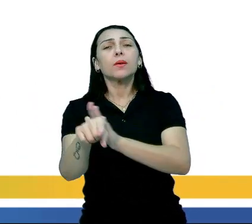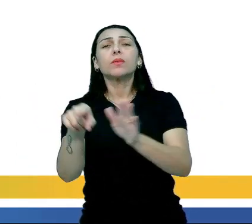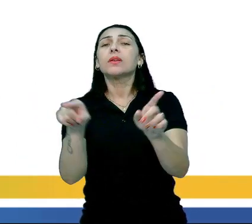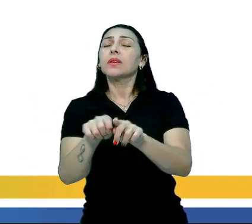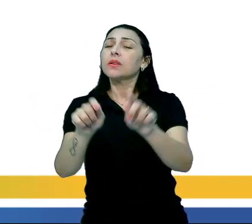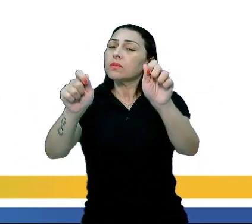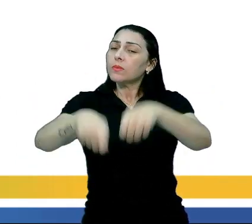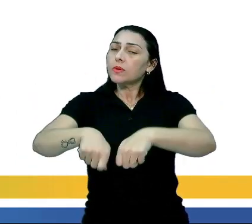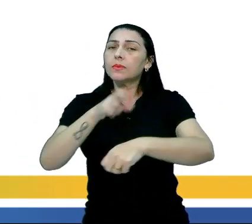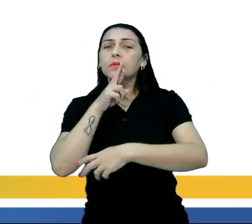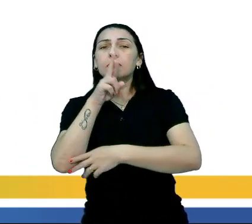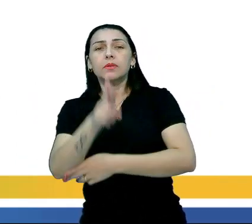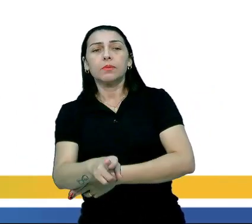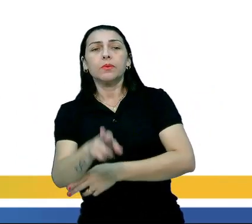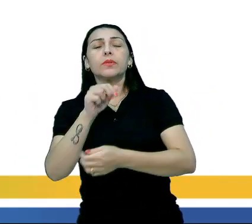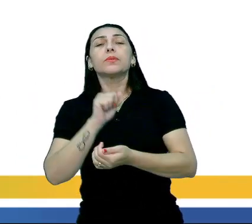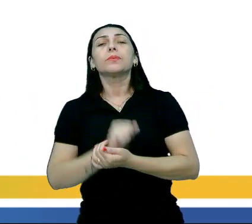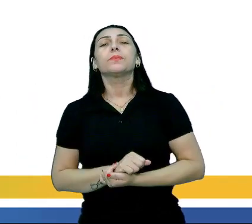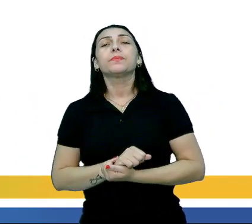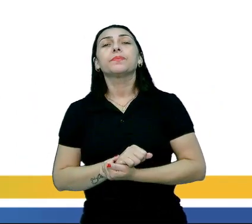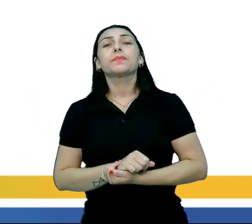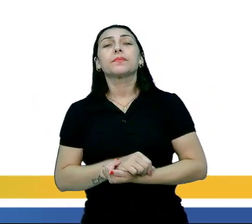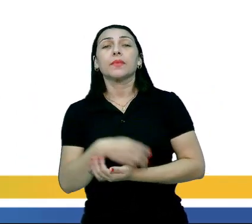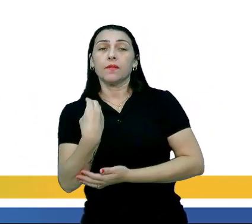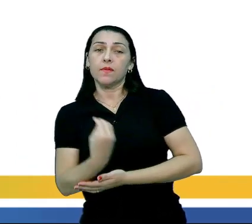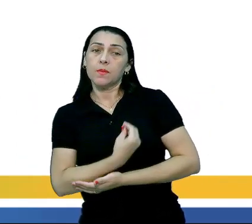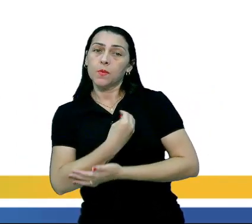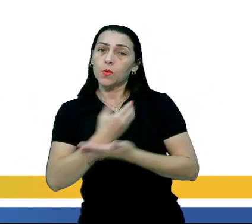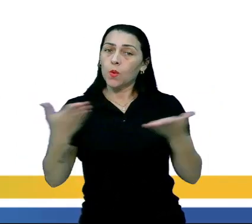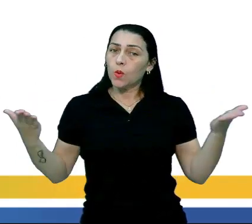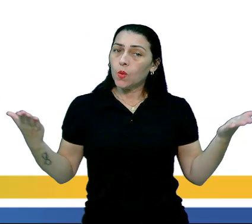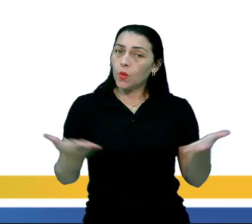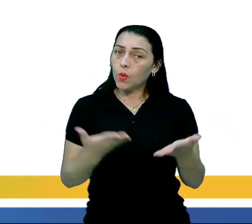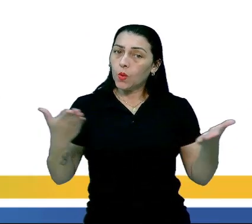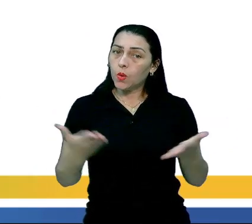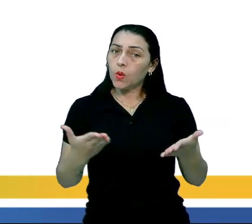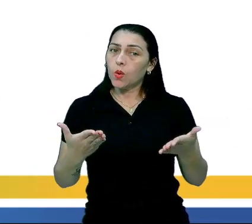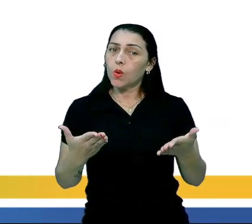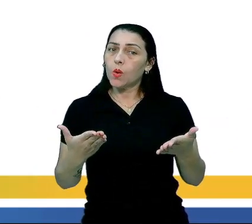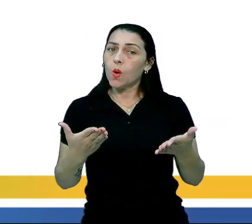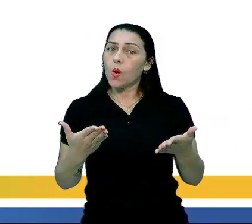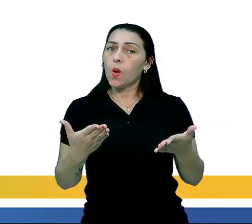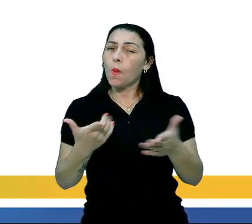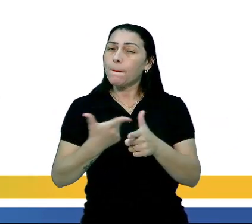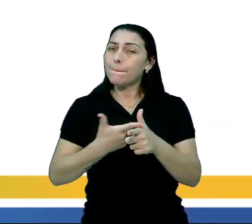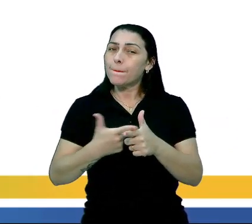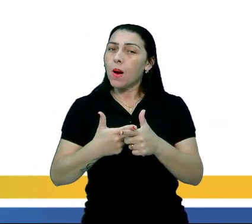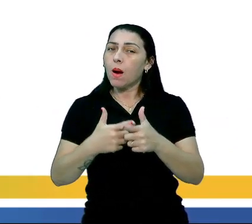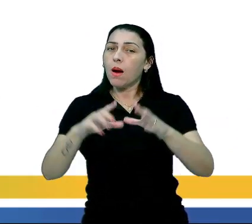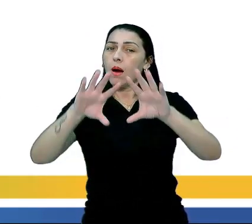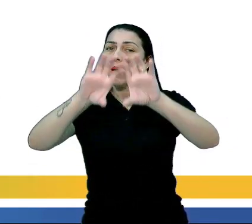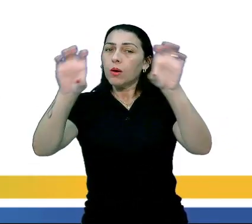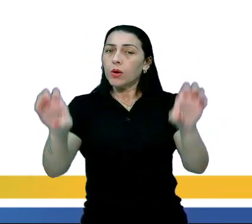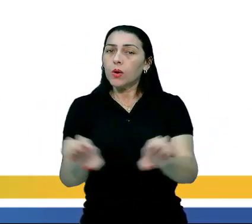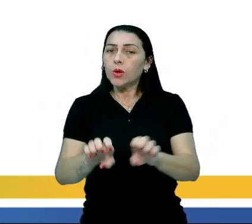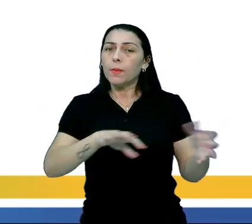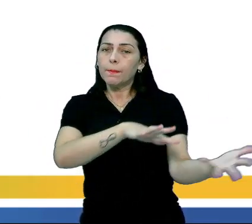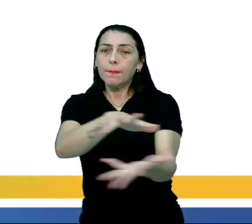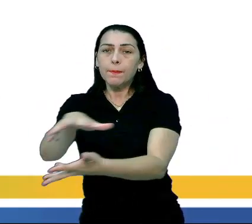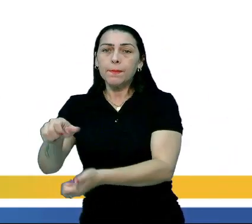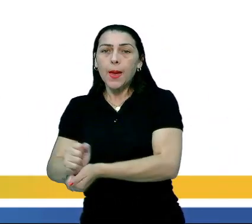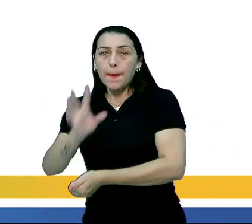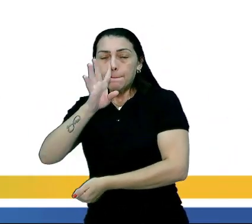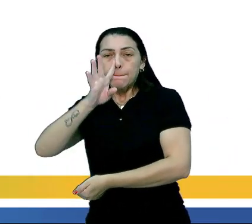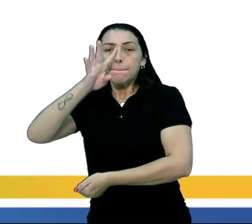as possibilidades de resposta. Vivemos hoje uma crise ecológica global